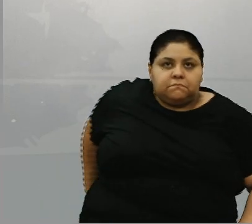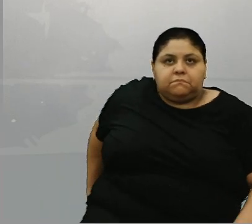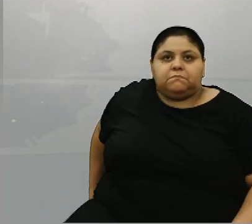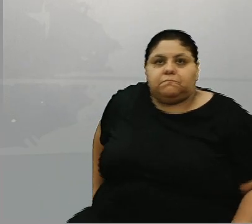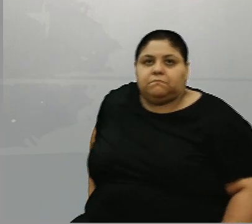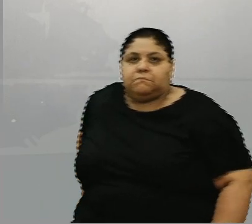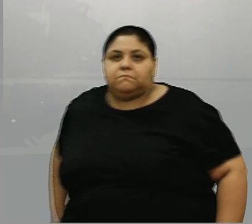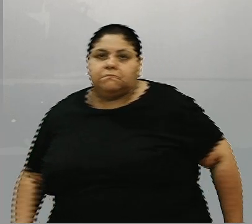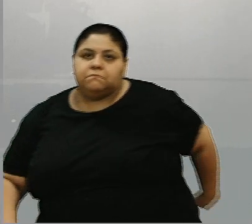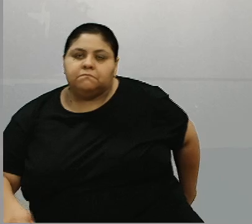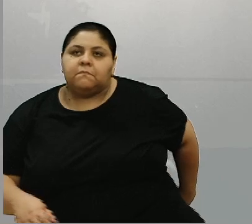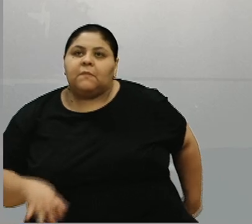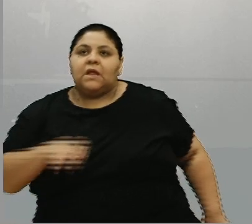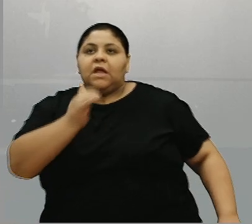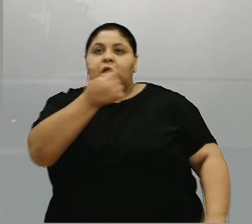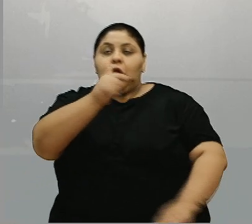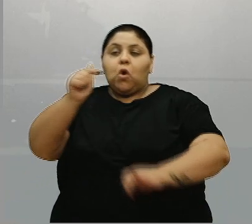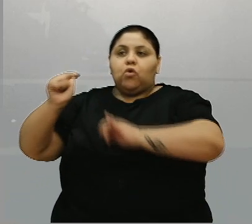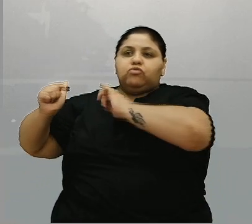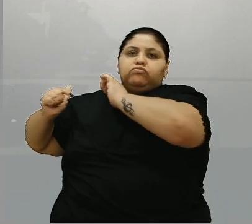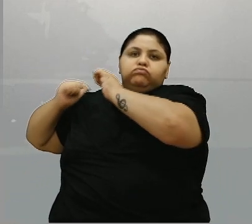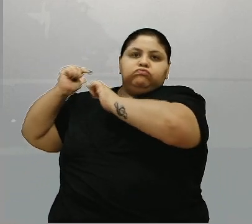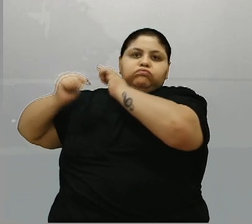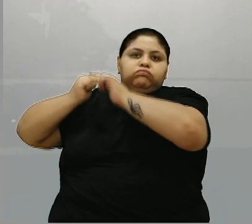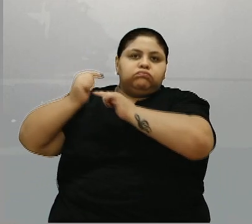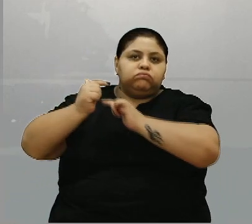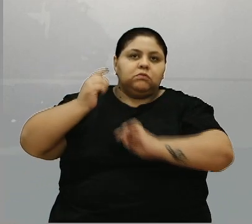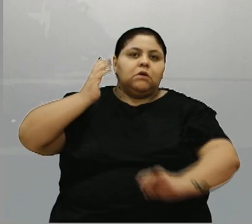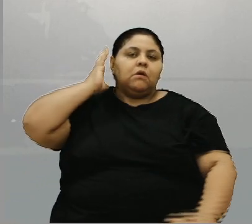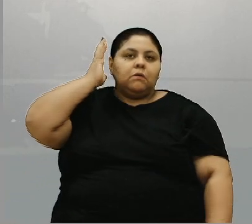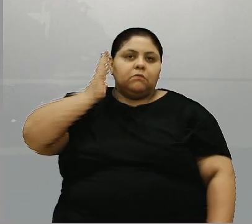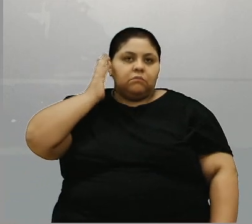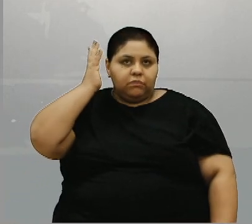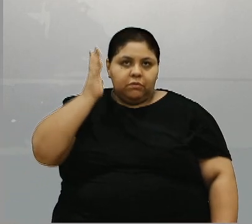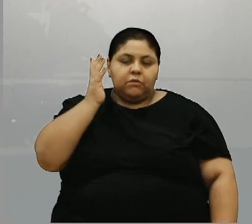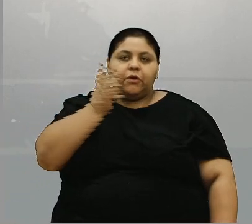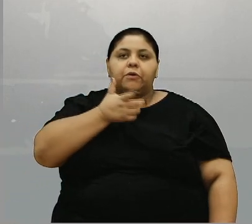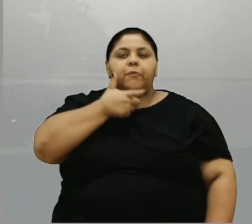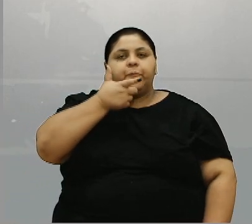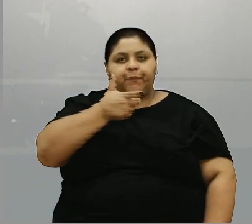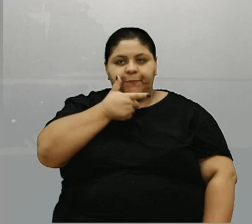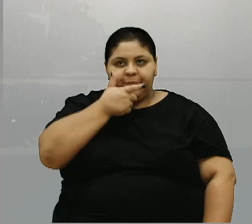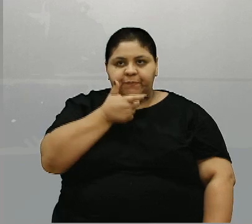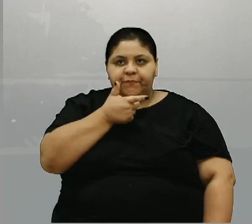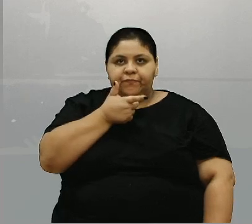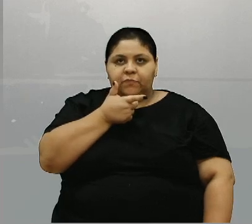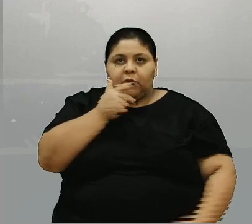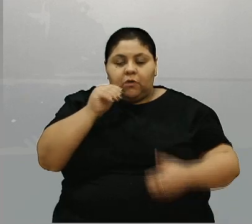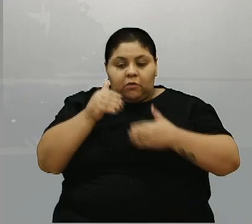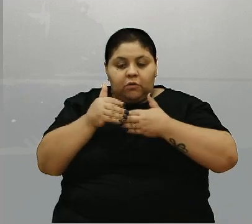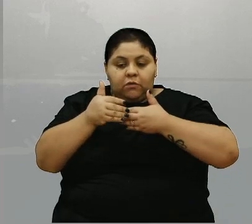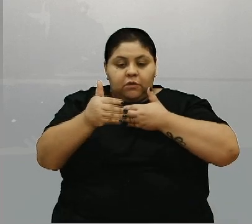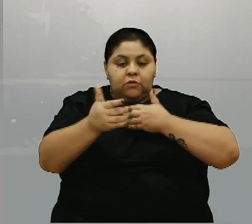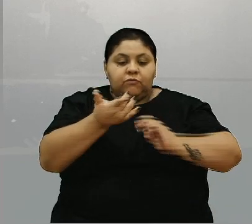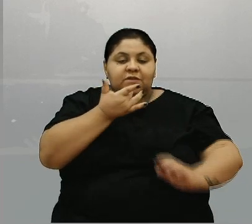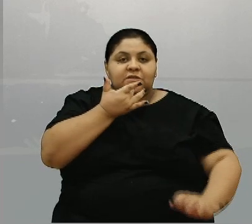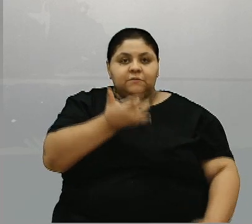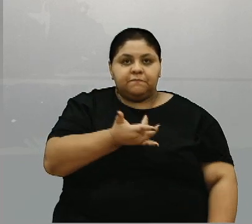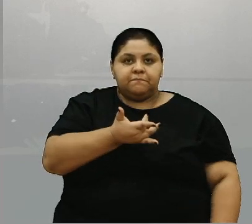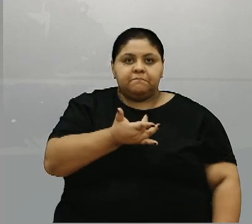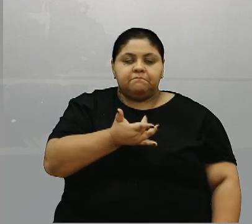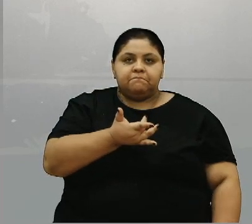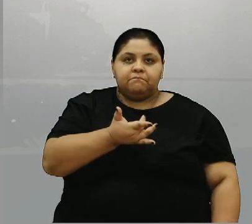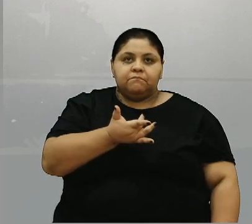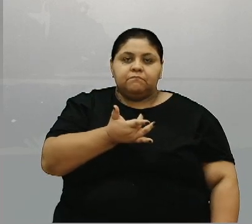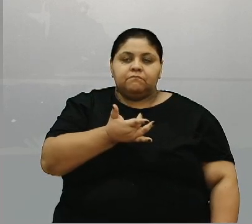Vários palestrantes aconteceram, se manifestaram durante a tarde,